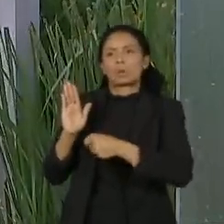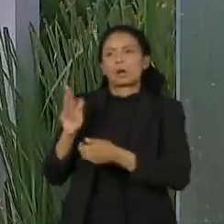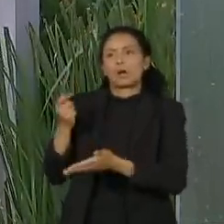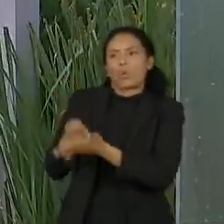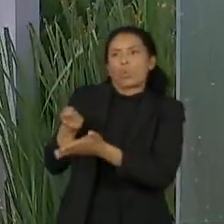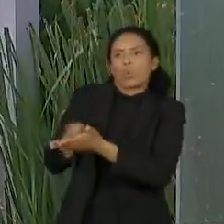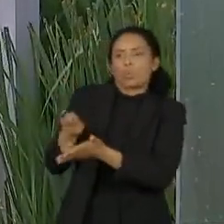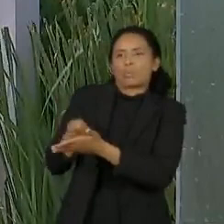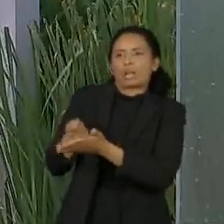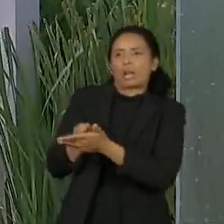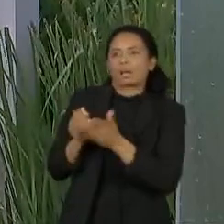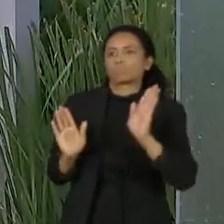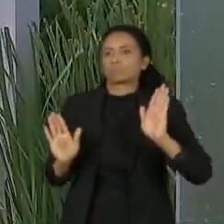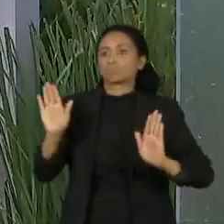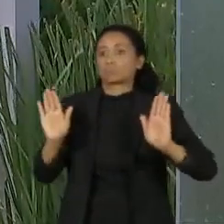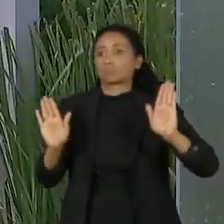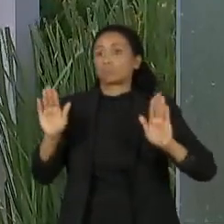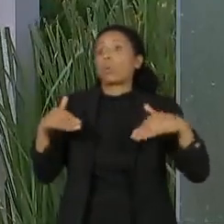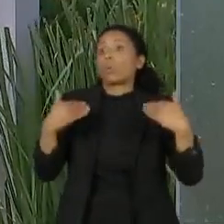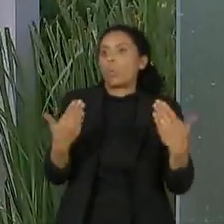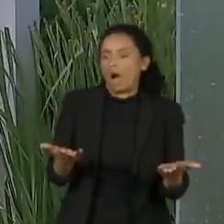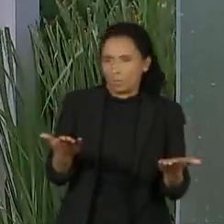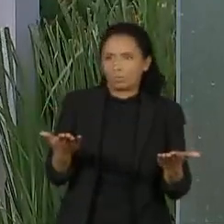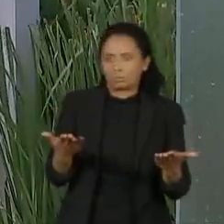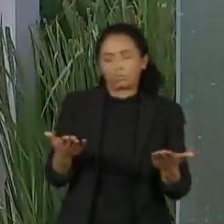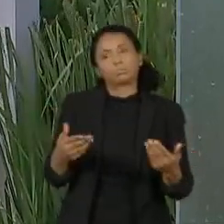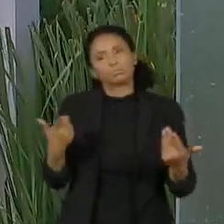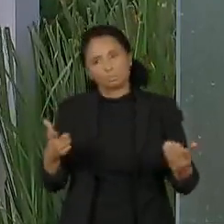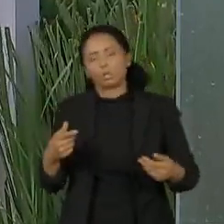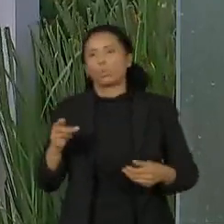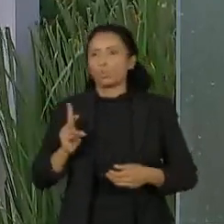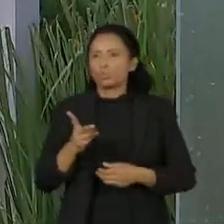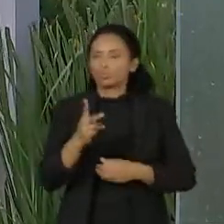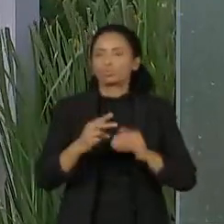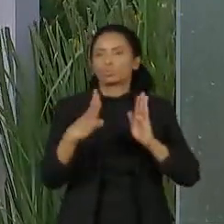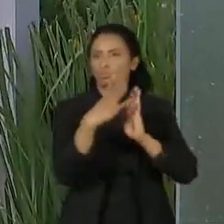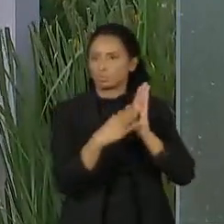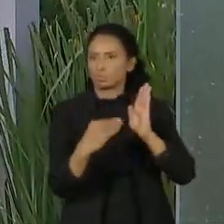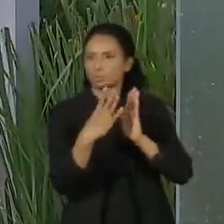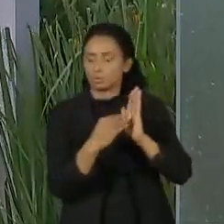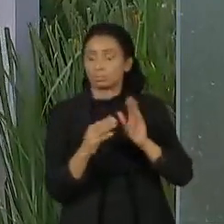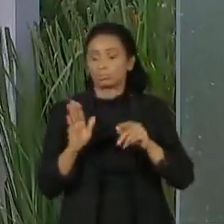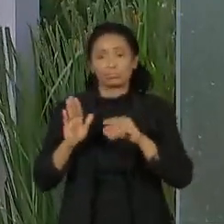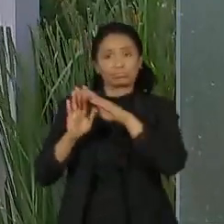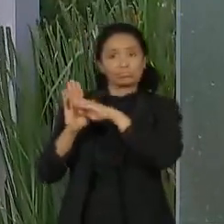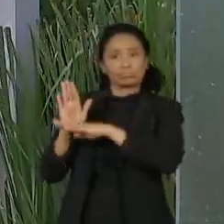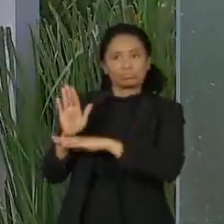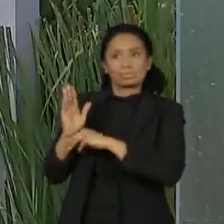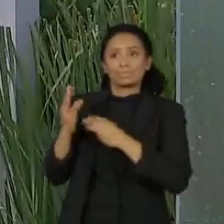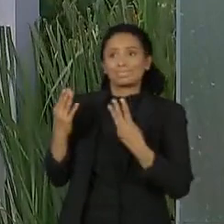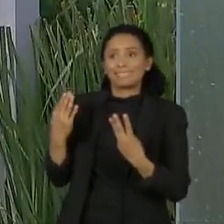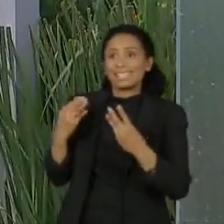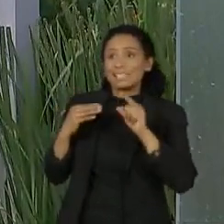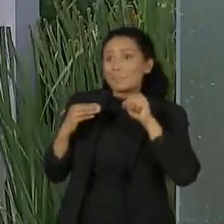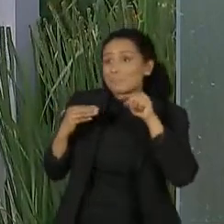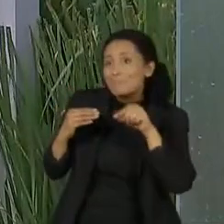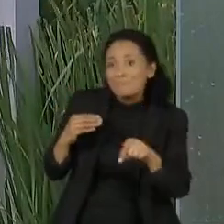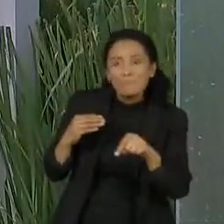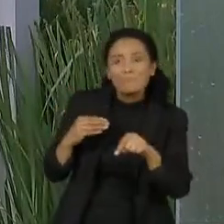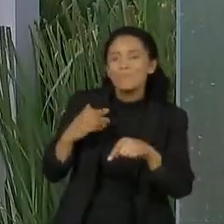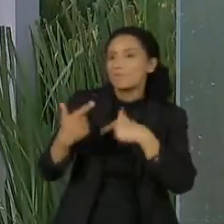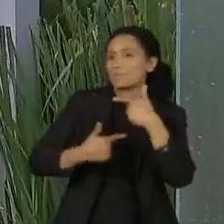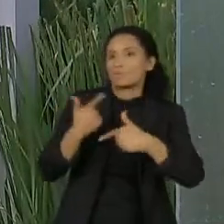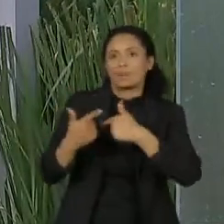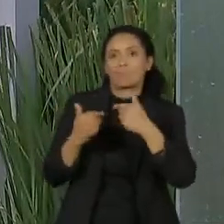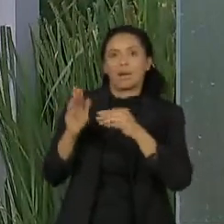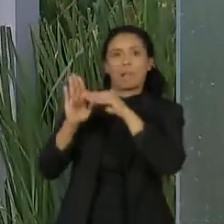aqueles procedimentos que estão nessa lista, que contém mais ou menos 3 mil serviços. É uma votação muito esperada por